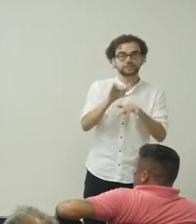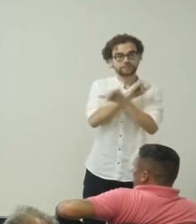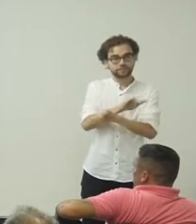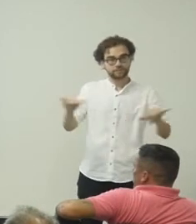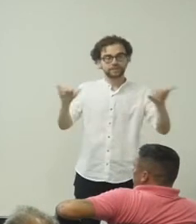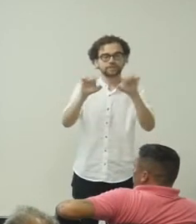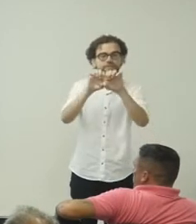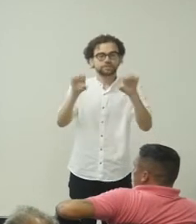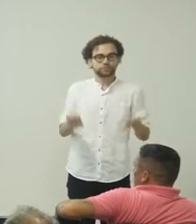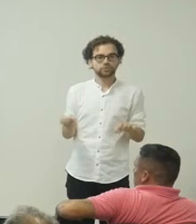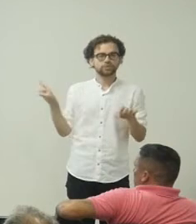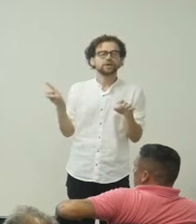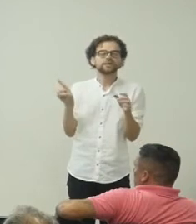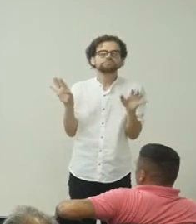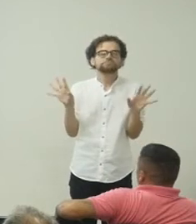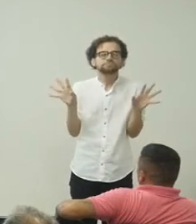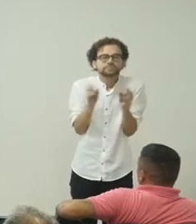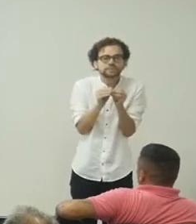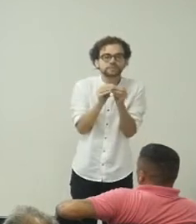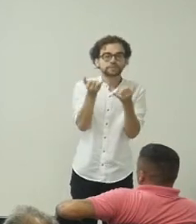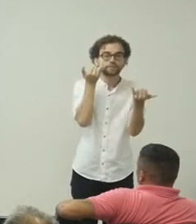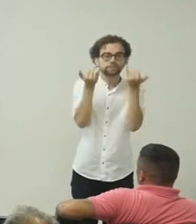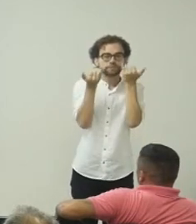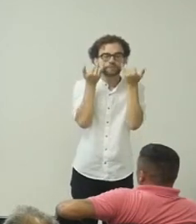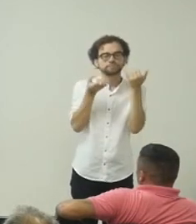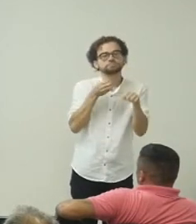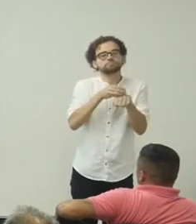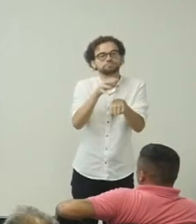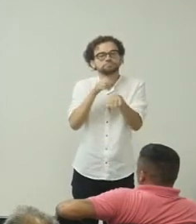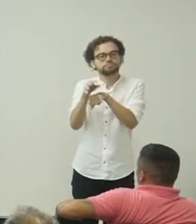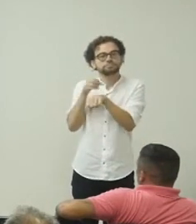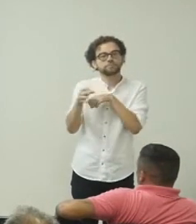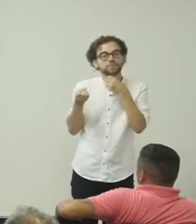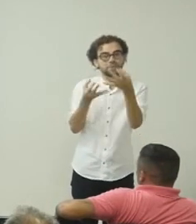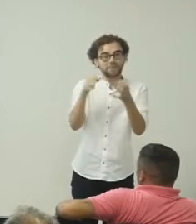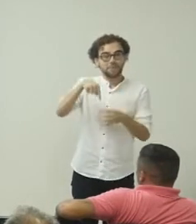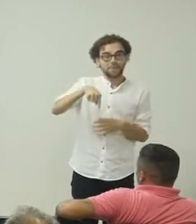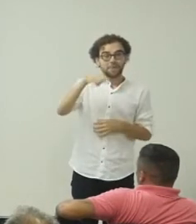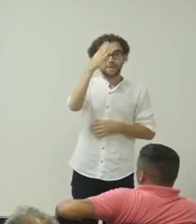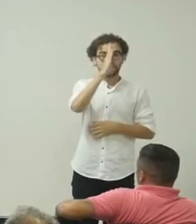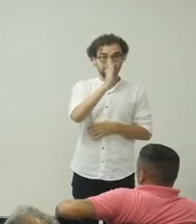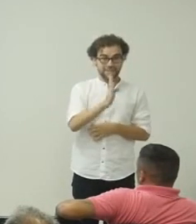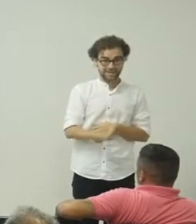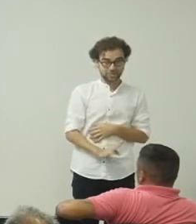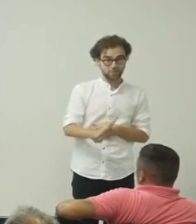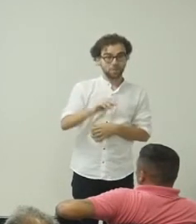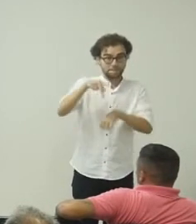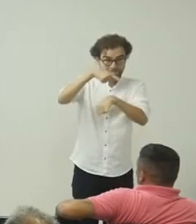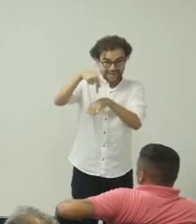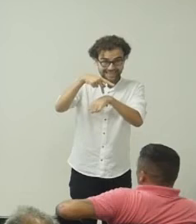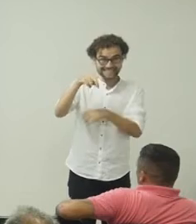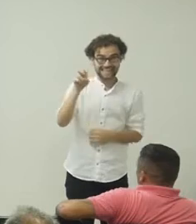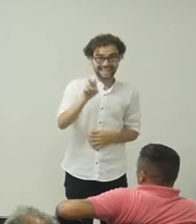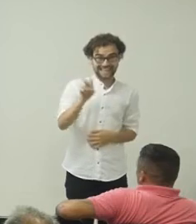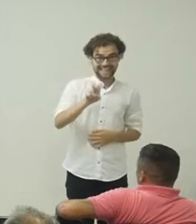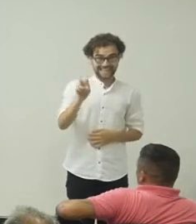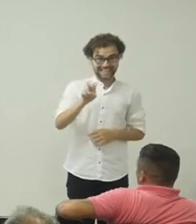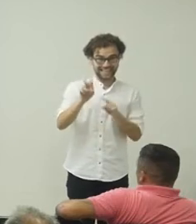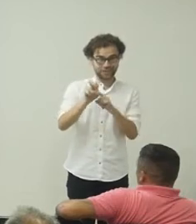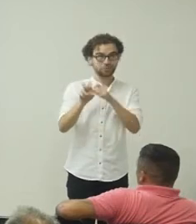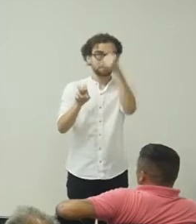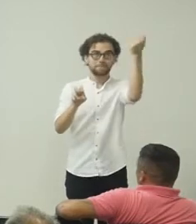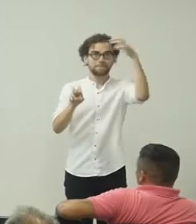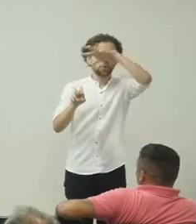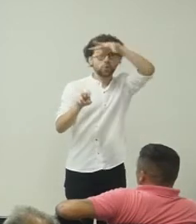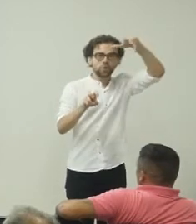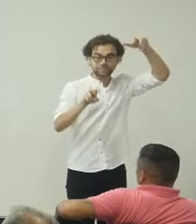vou trazer brevemente alguns dados. O Brasil, né, ele tá em quinto, ele é o quinto país, né, em assassinatos de